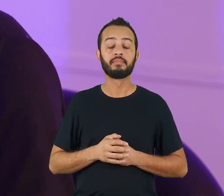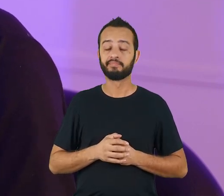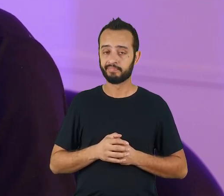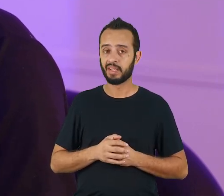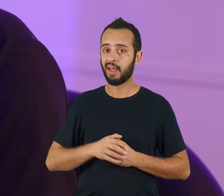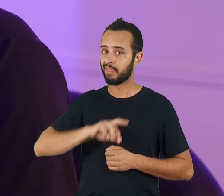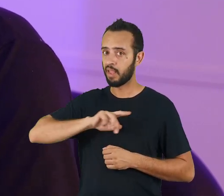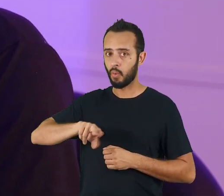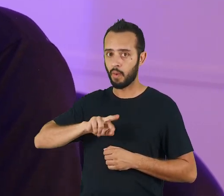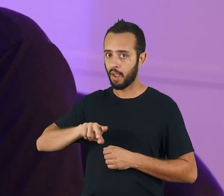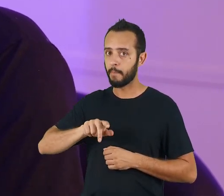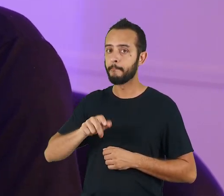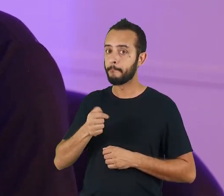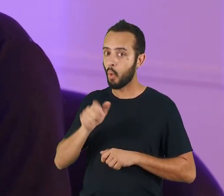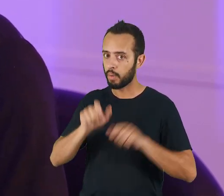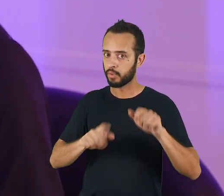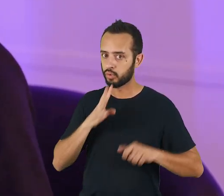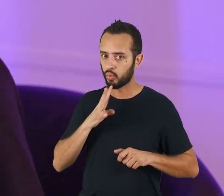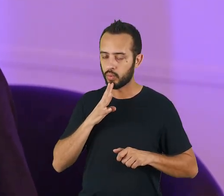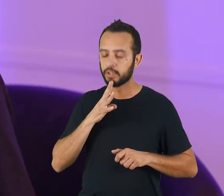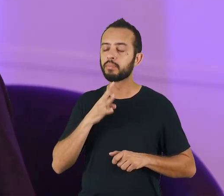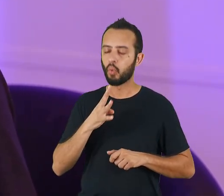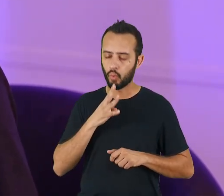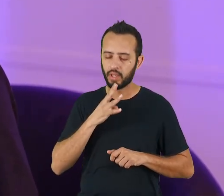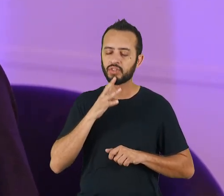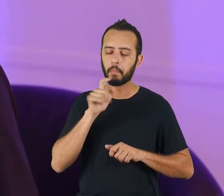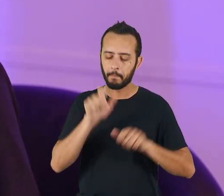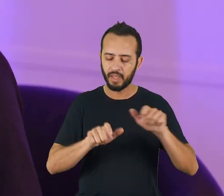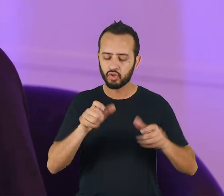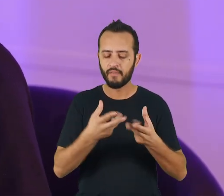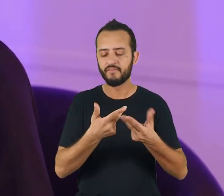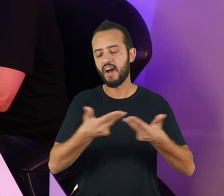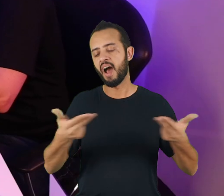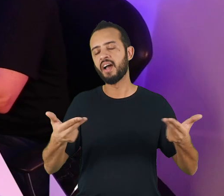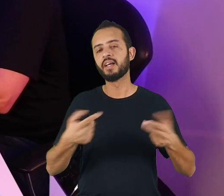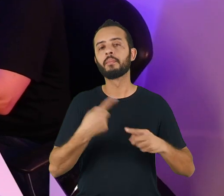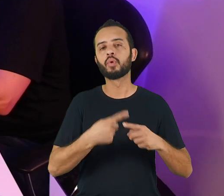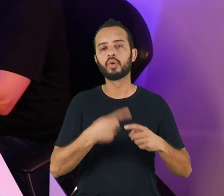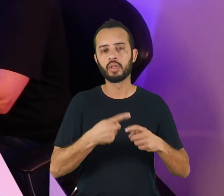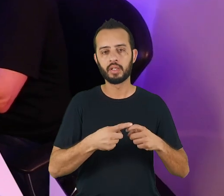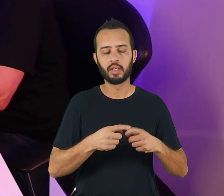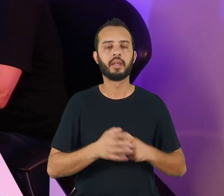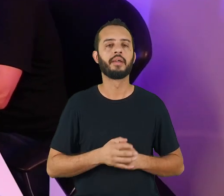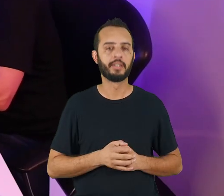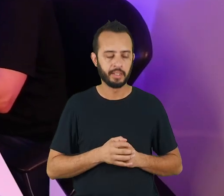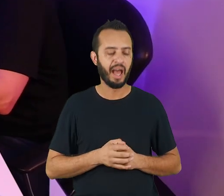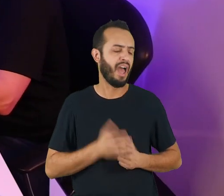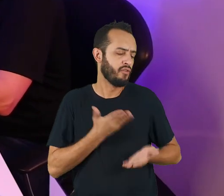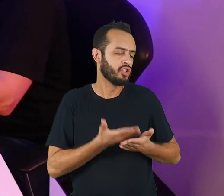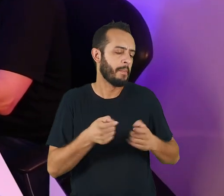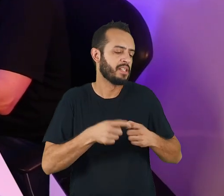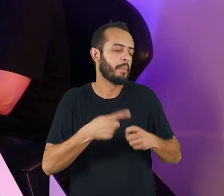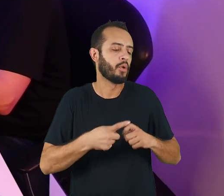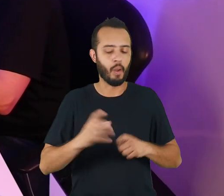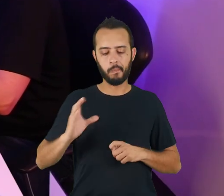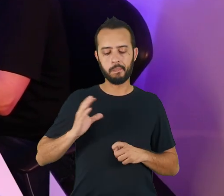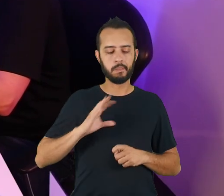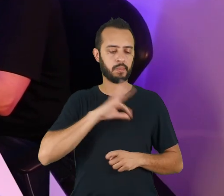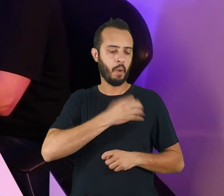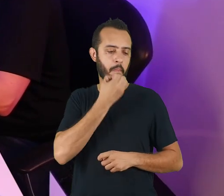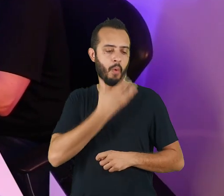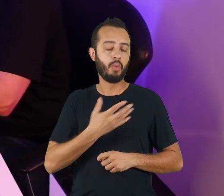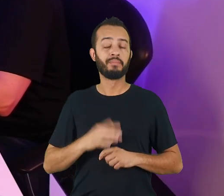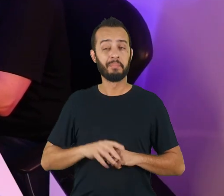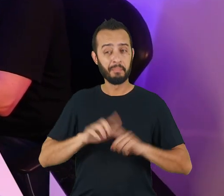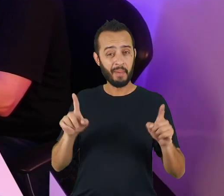pouca gente que eu conheço que quer fazer medicina porque o médico ganha bem não porque tem talento se ela corta o dedo desmaia né Eu né eu eu já falei para